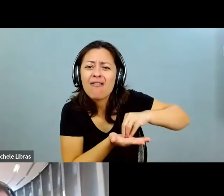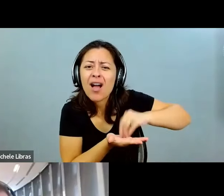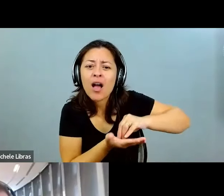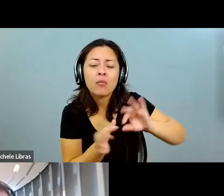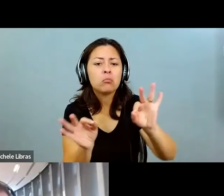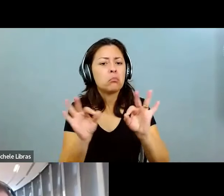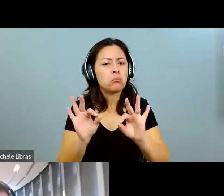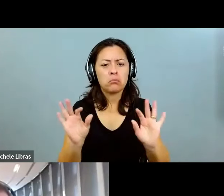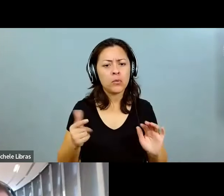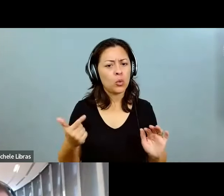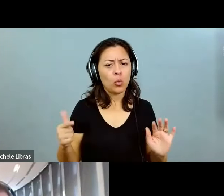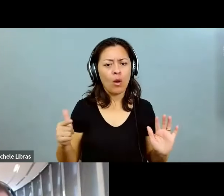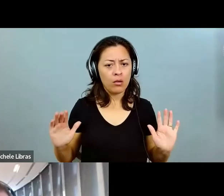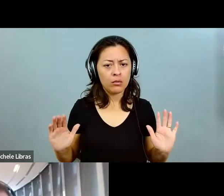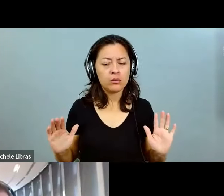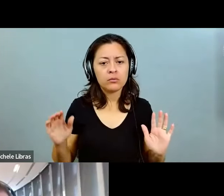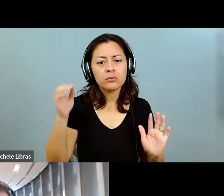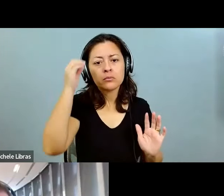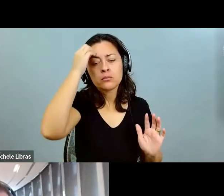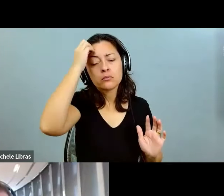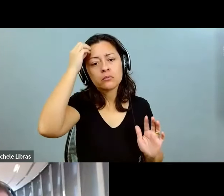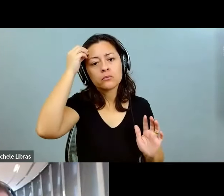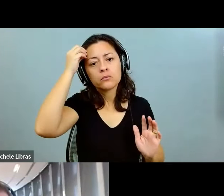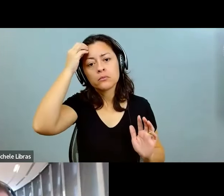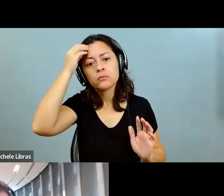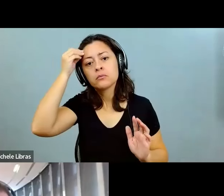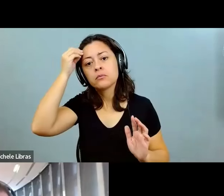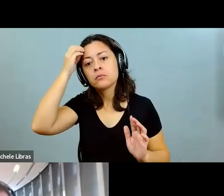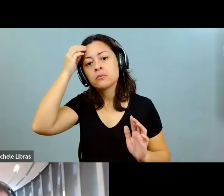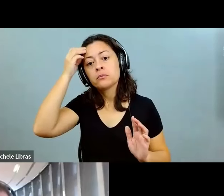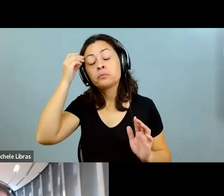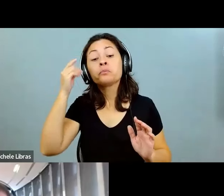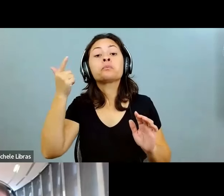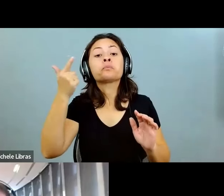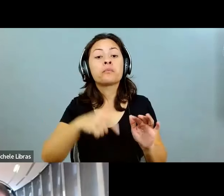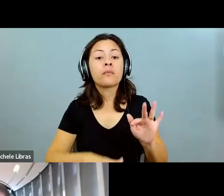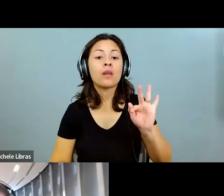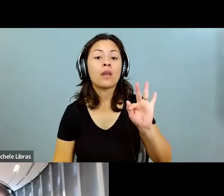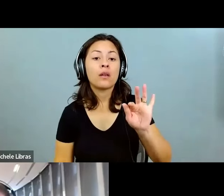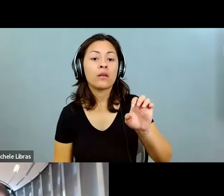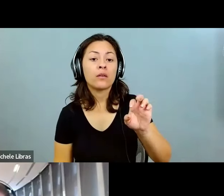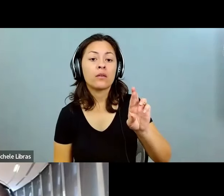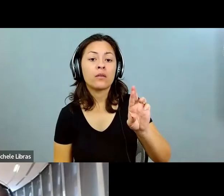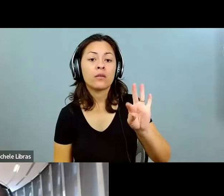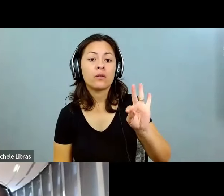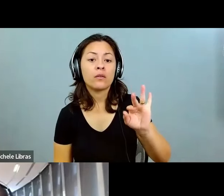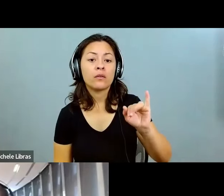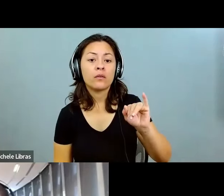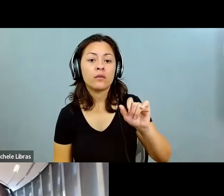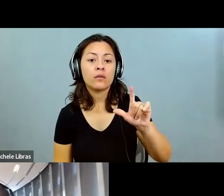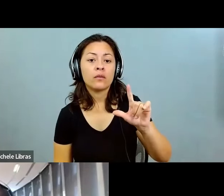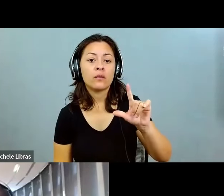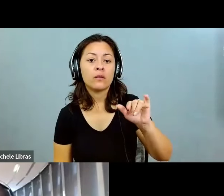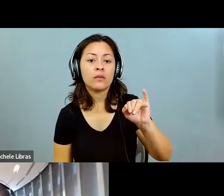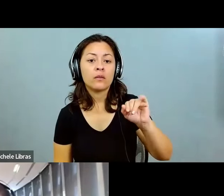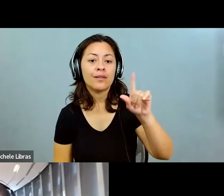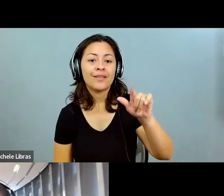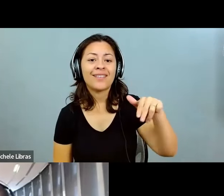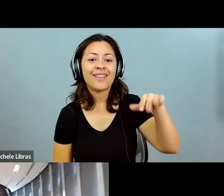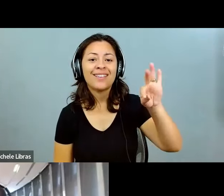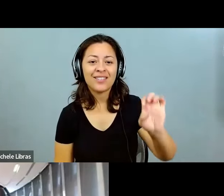mercado ah os os fertilizantes eles eles retornaram para os